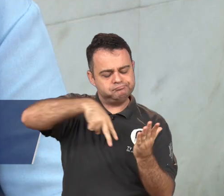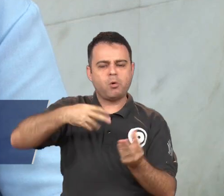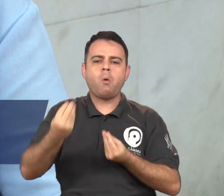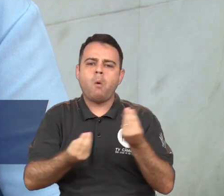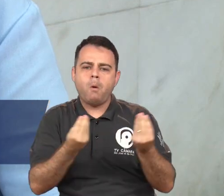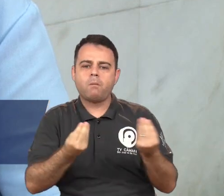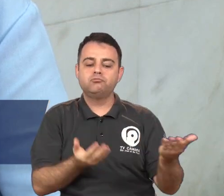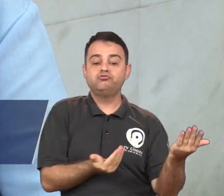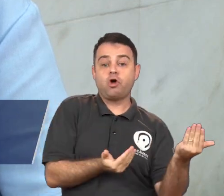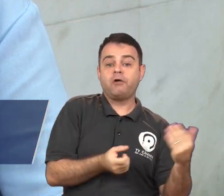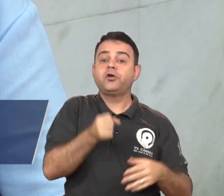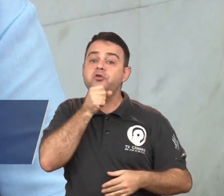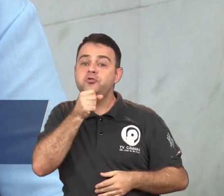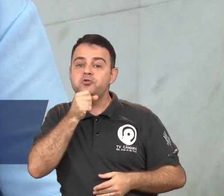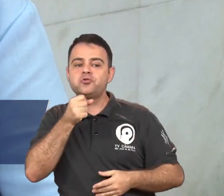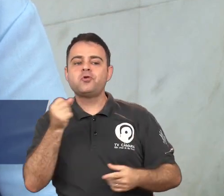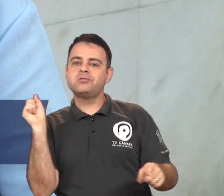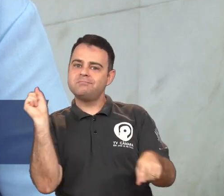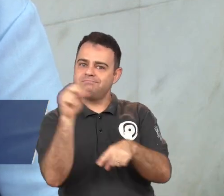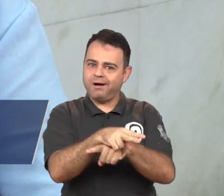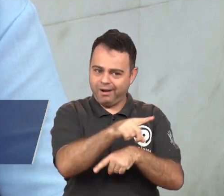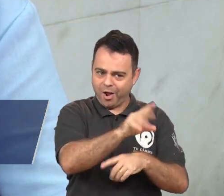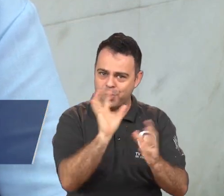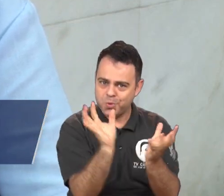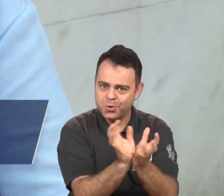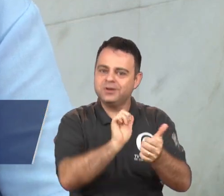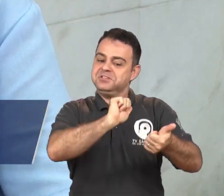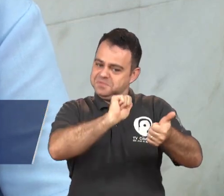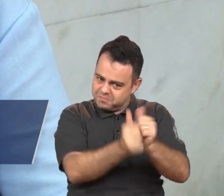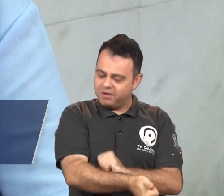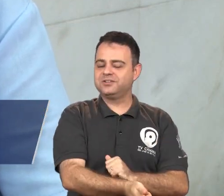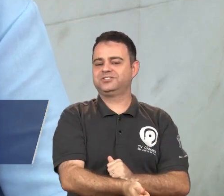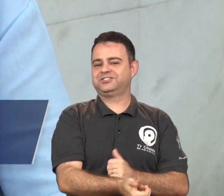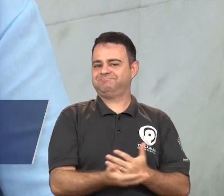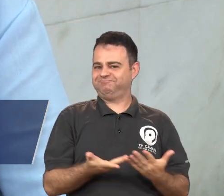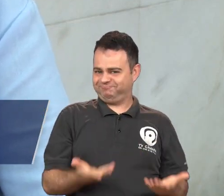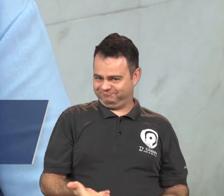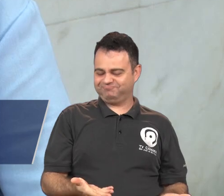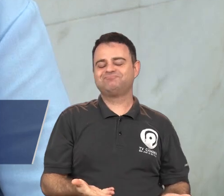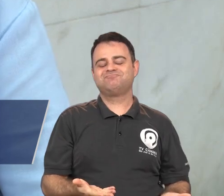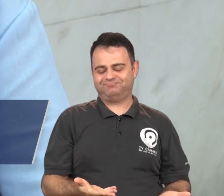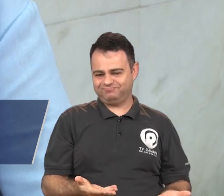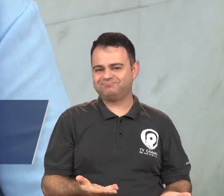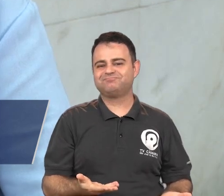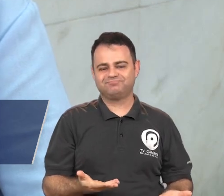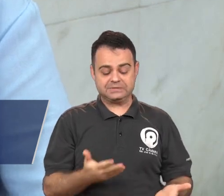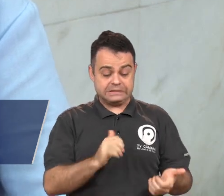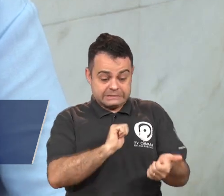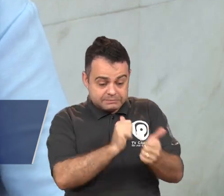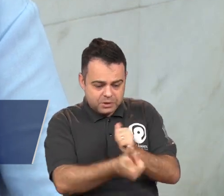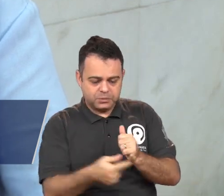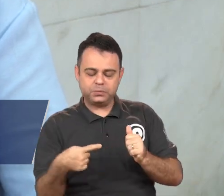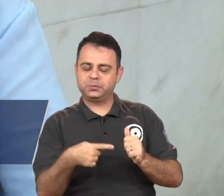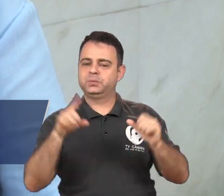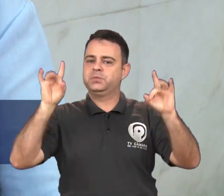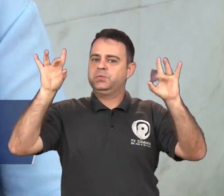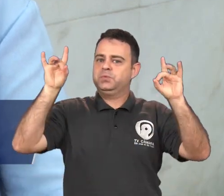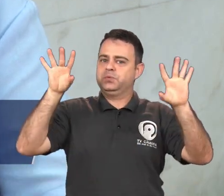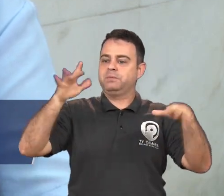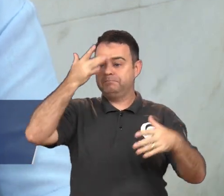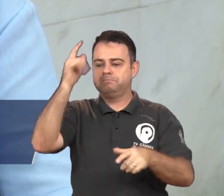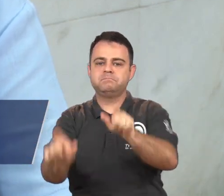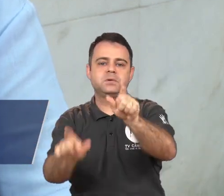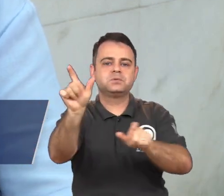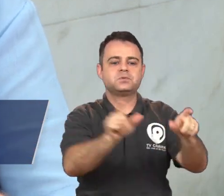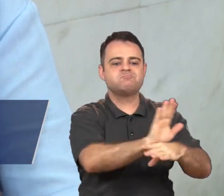trabalhar com jovens, com idosos, dentro do esporte. Que a gente sabe que é no esporte que a gente consegue